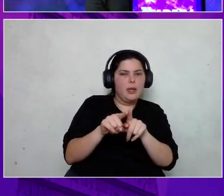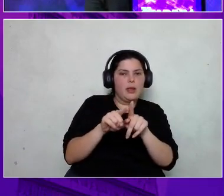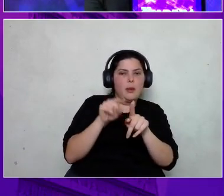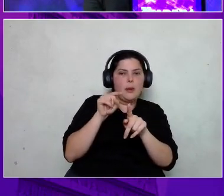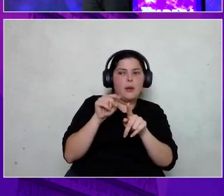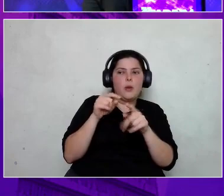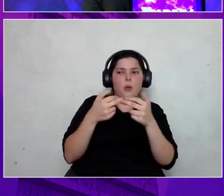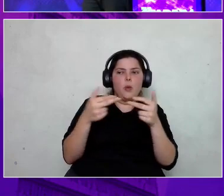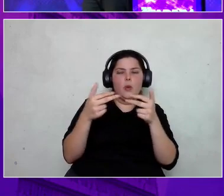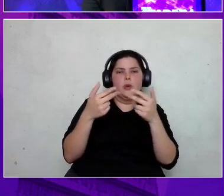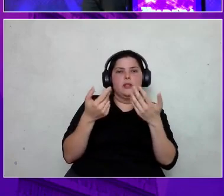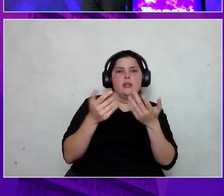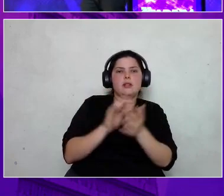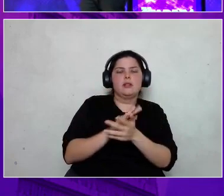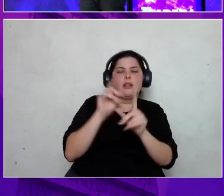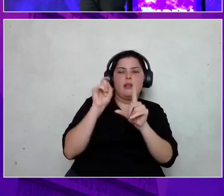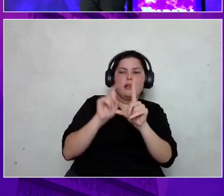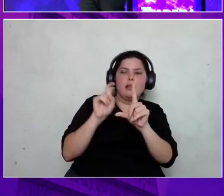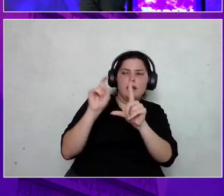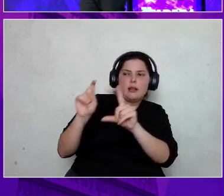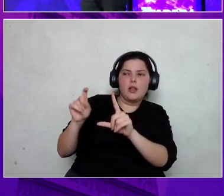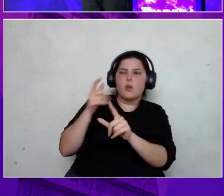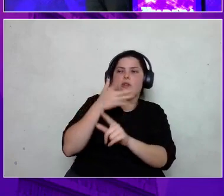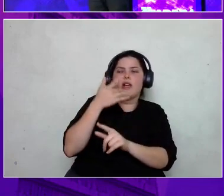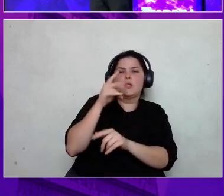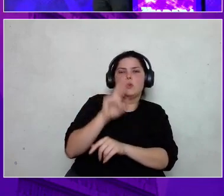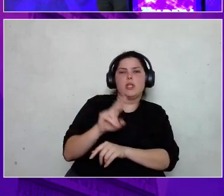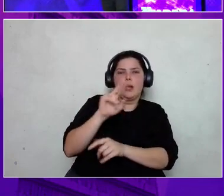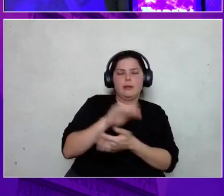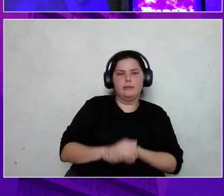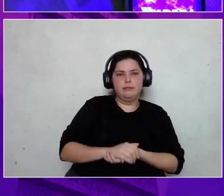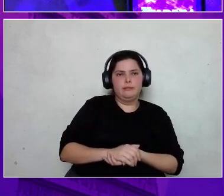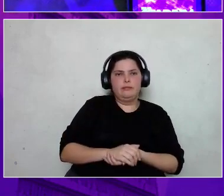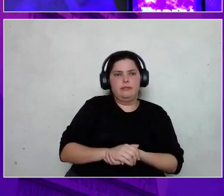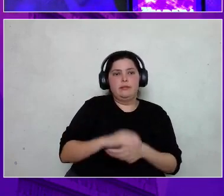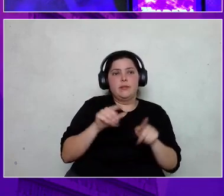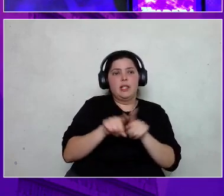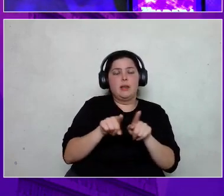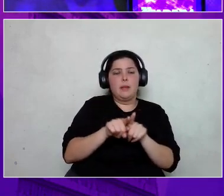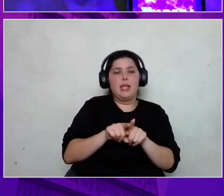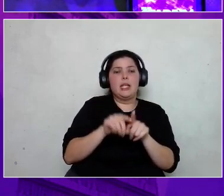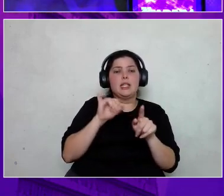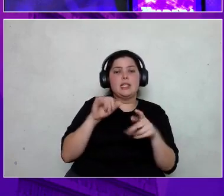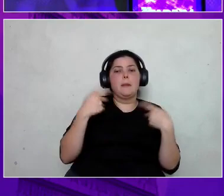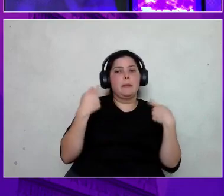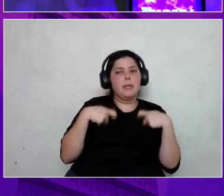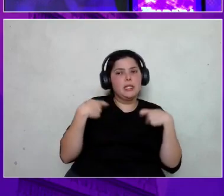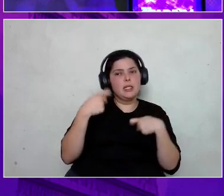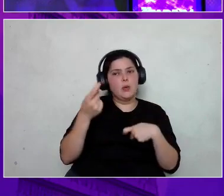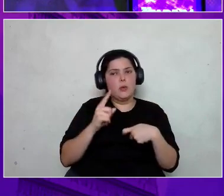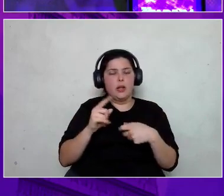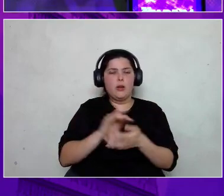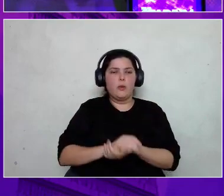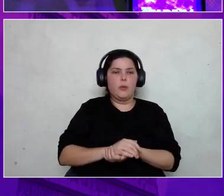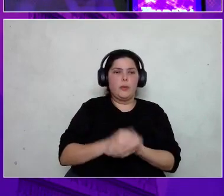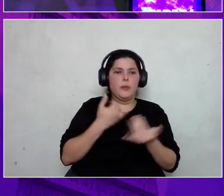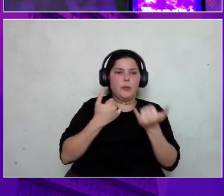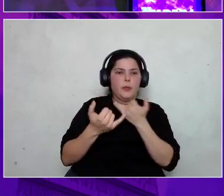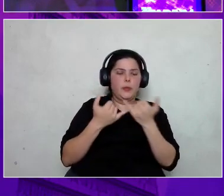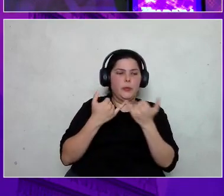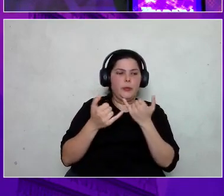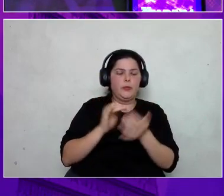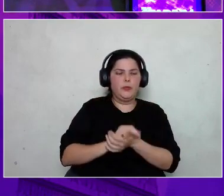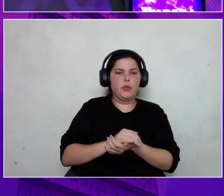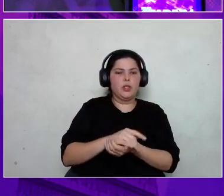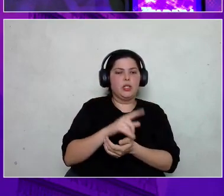clicagem, enfim, para facilitar. E se as animações elas são realmente necessárias. É legal um caso, porque eu tive um colega também que